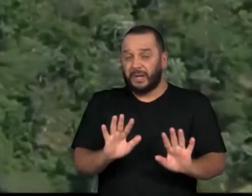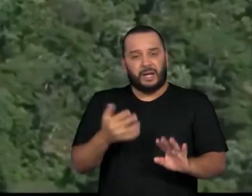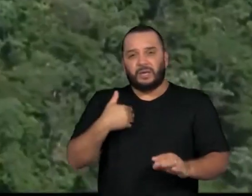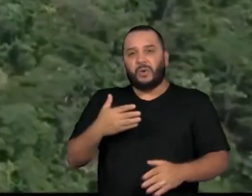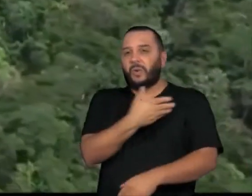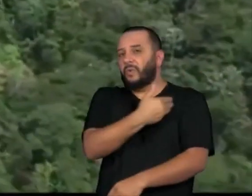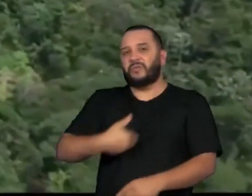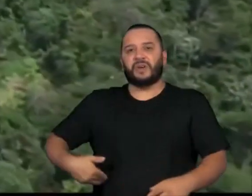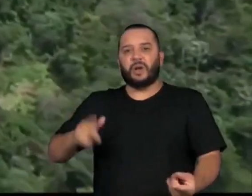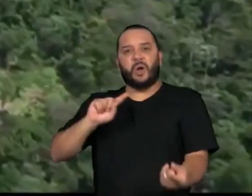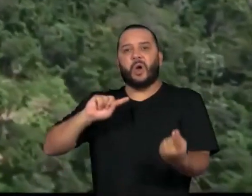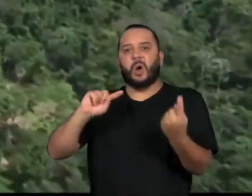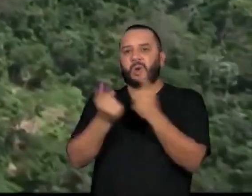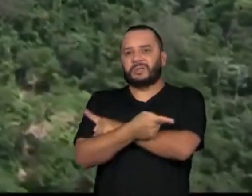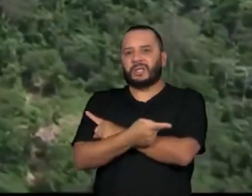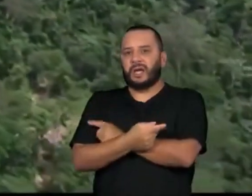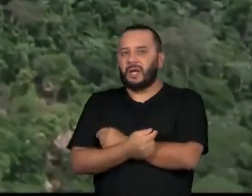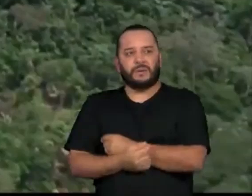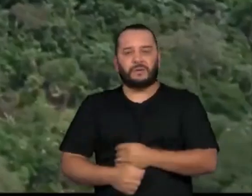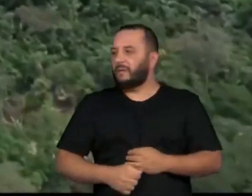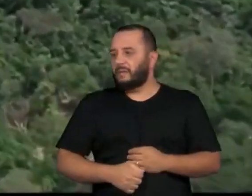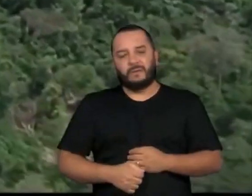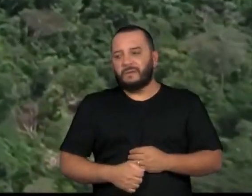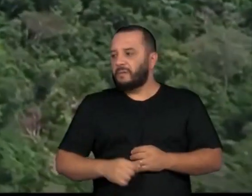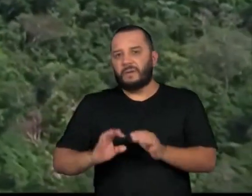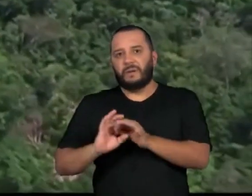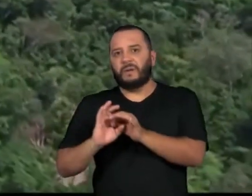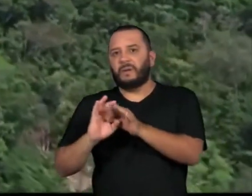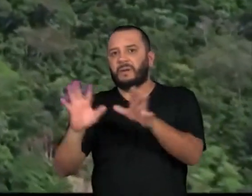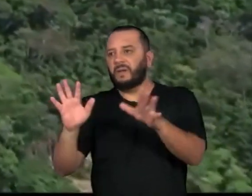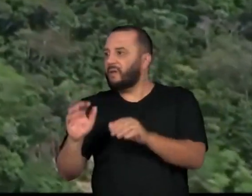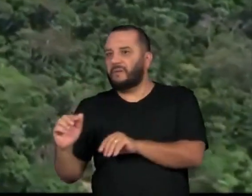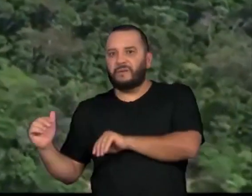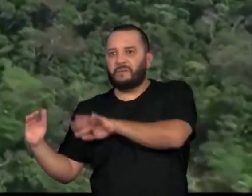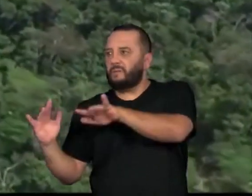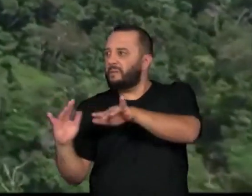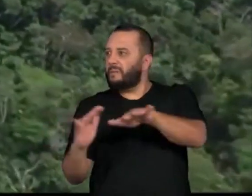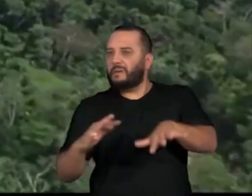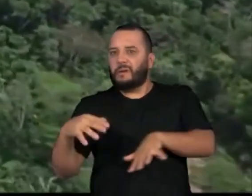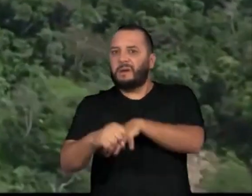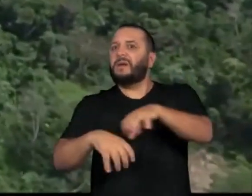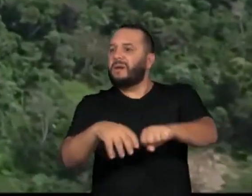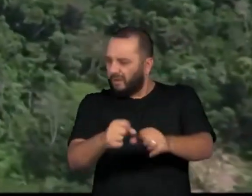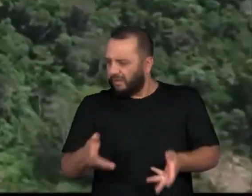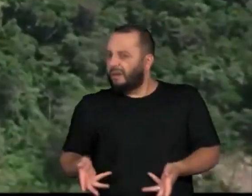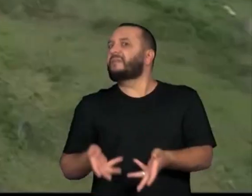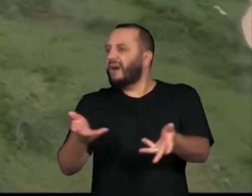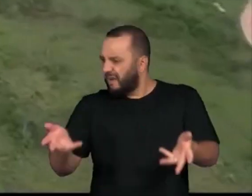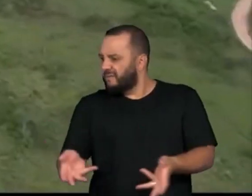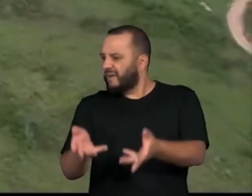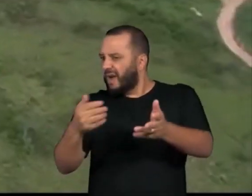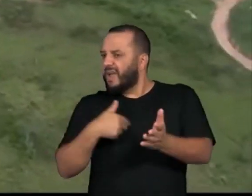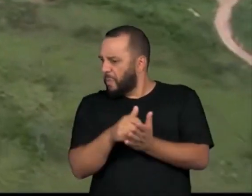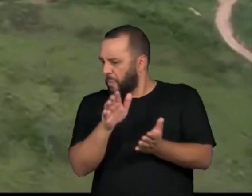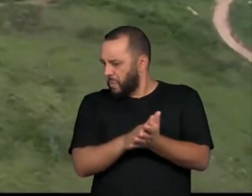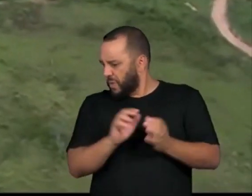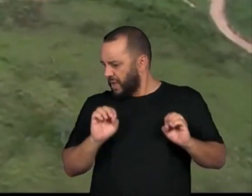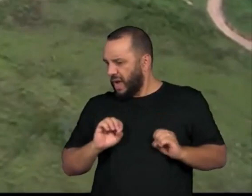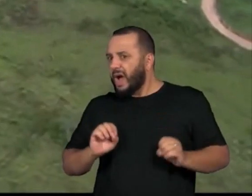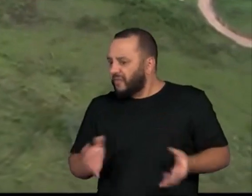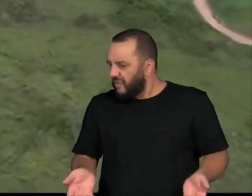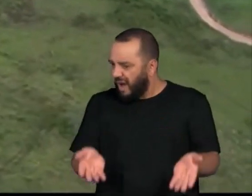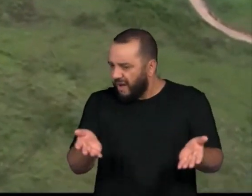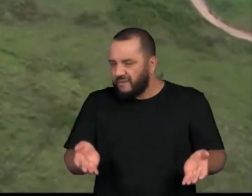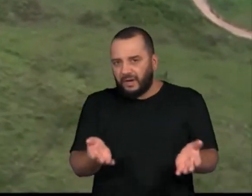social para que as pessoas pudessem invadir. O que ele dizia era: invada mais, que eu não vou fazer nada. Então, o